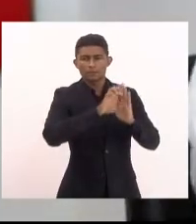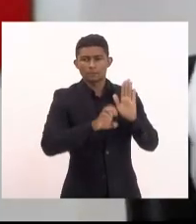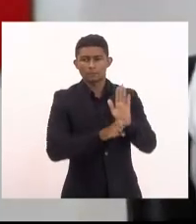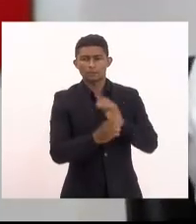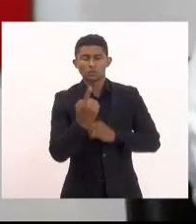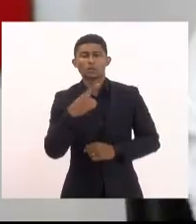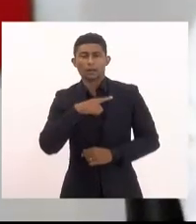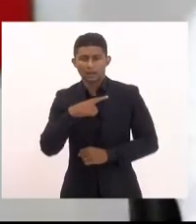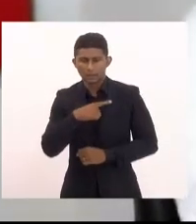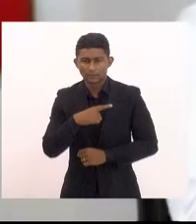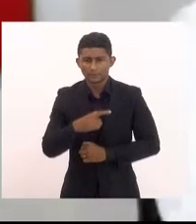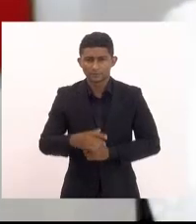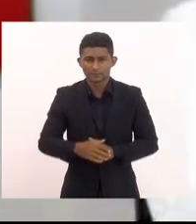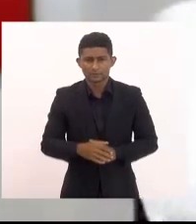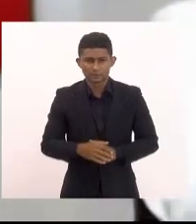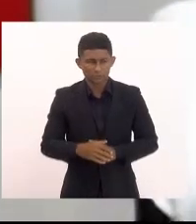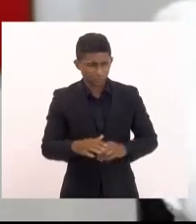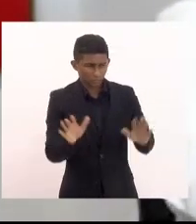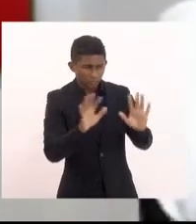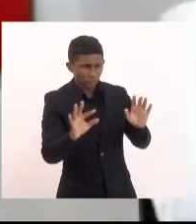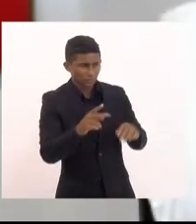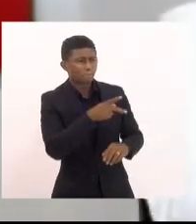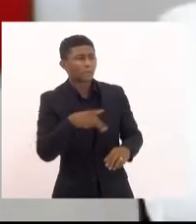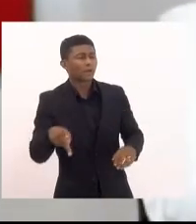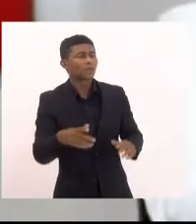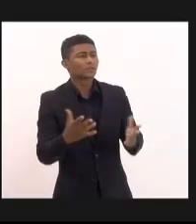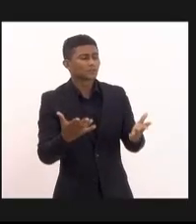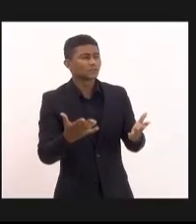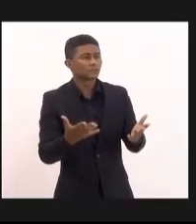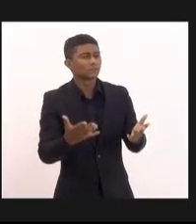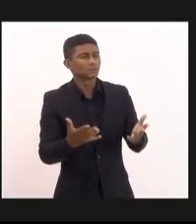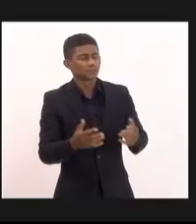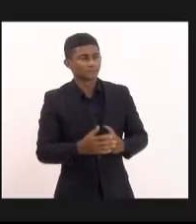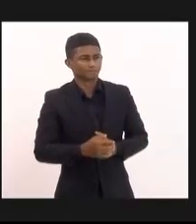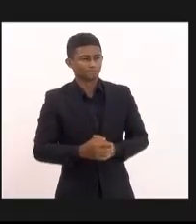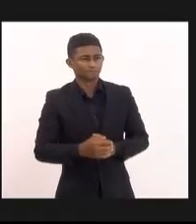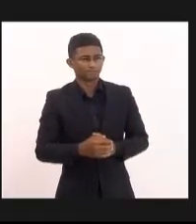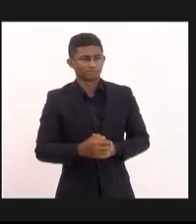Presidente. Presidente. Saber quem fez a emenda?